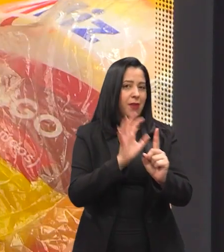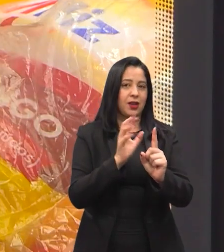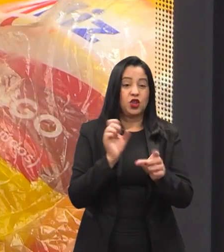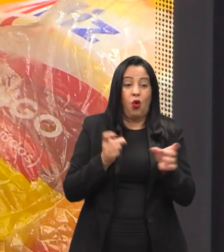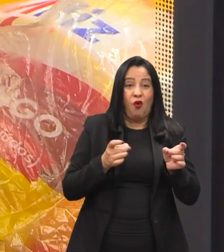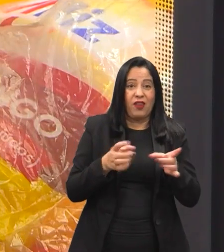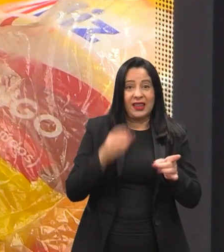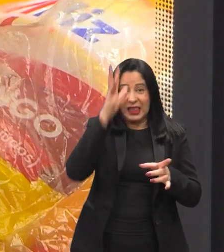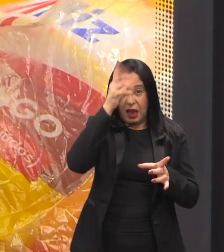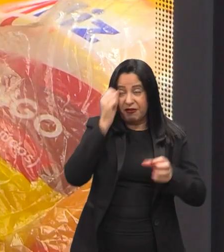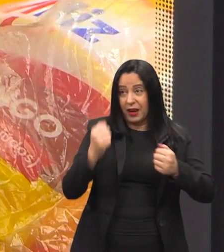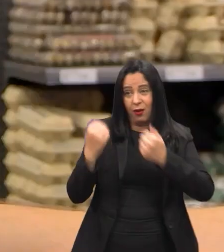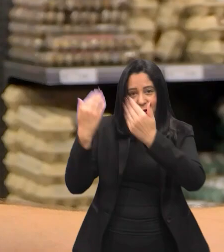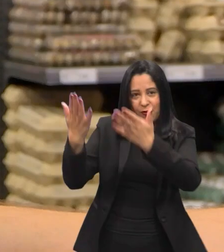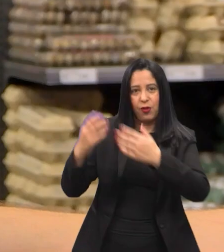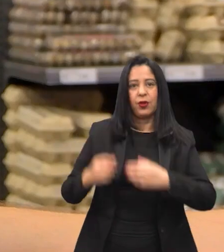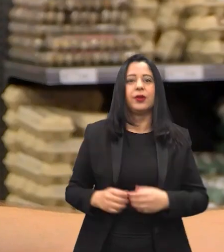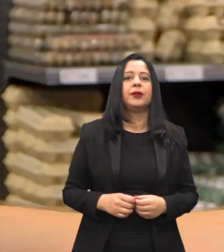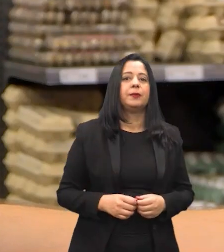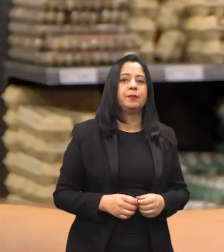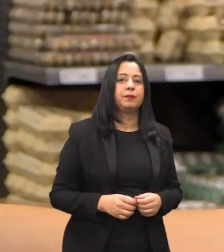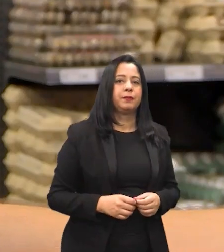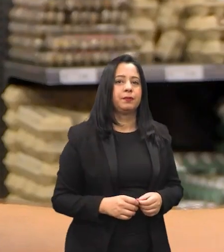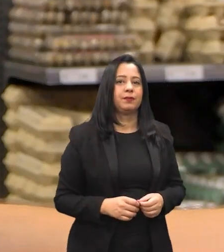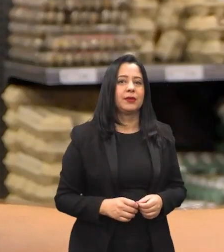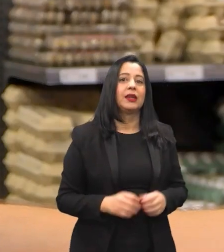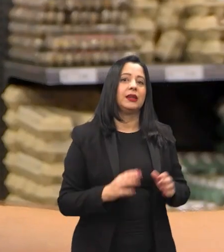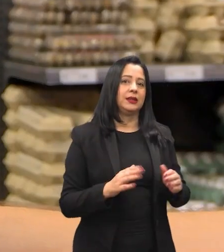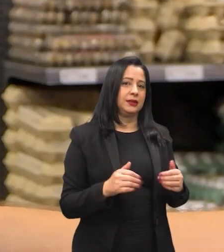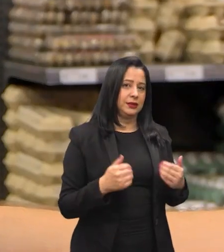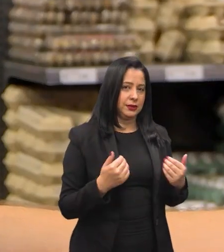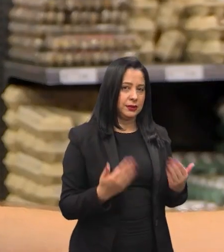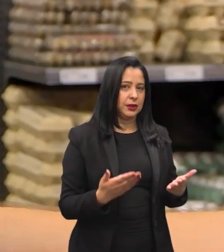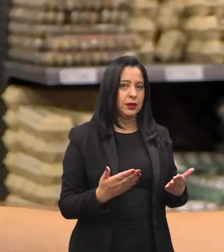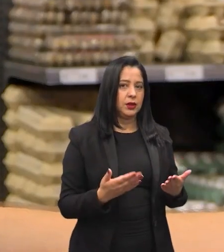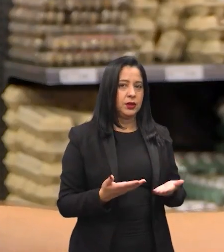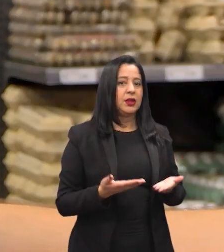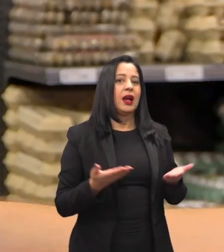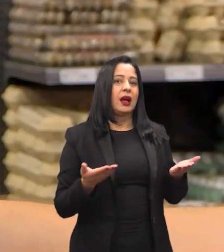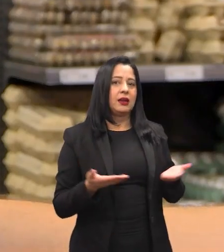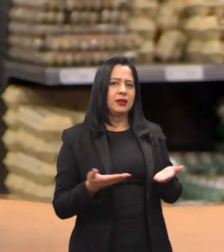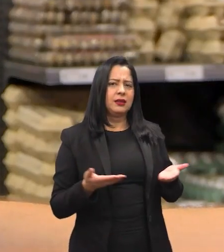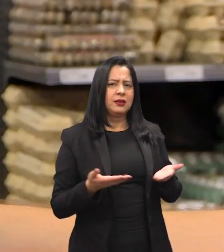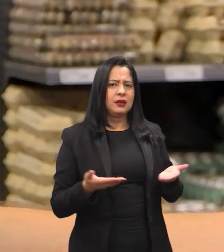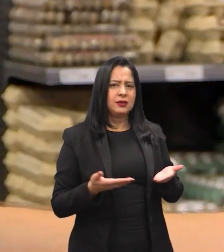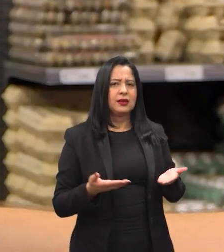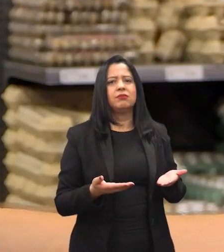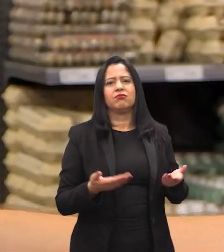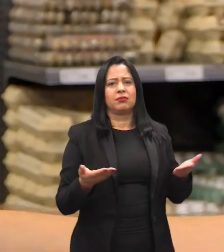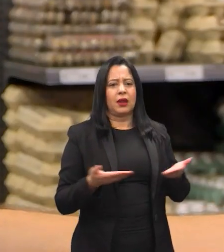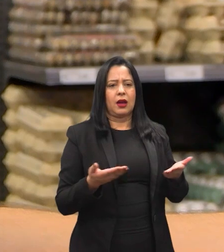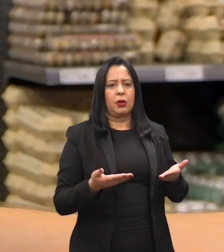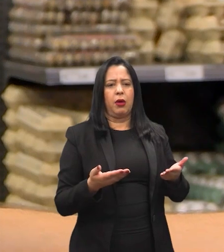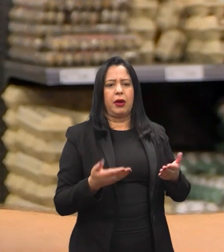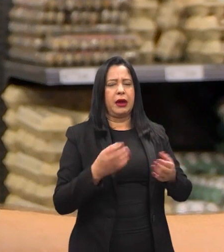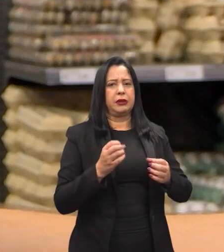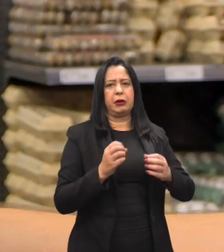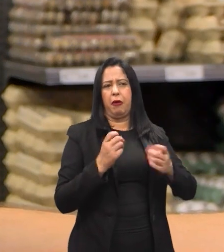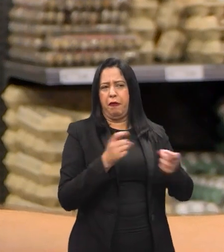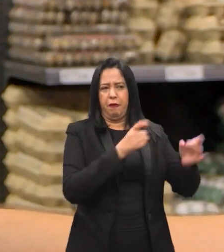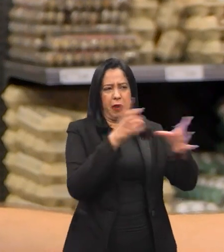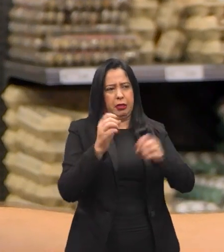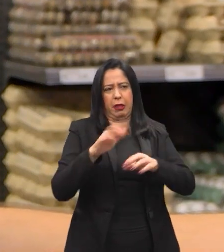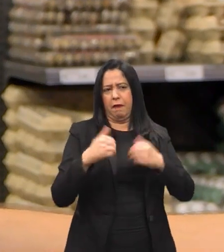Isso impactou a exportação. E, obviamente, para eles não interessa se é no Rio Grande do Sul. Eles vão cortar o Brasil, não